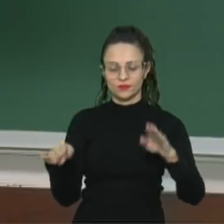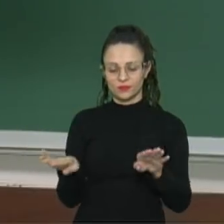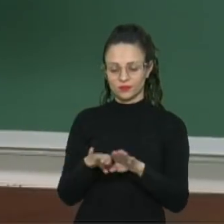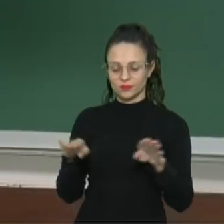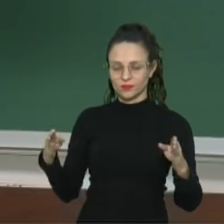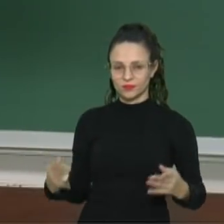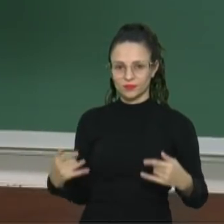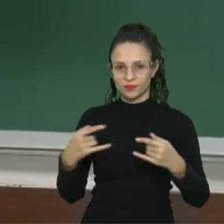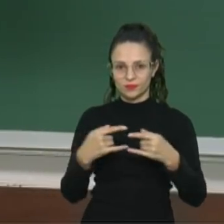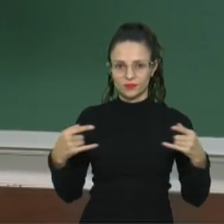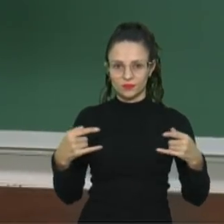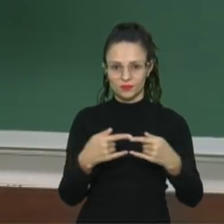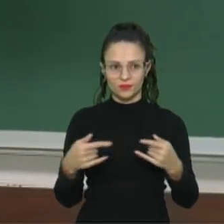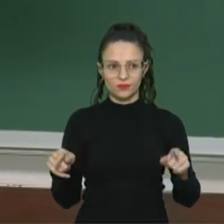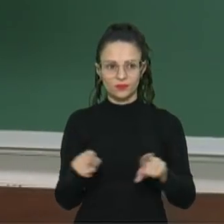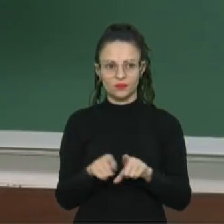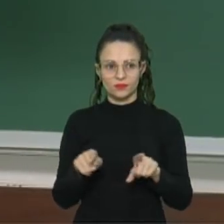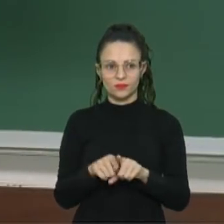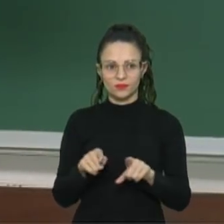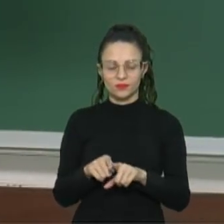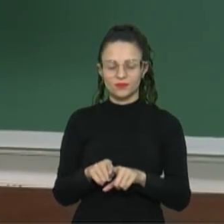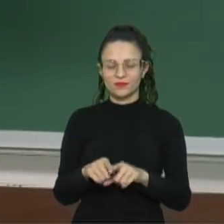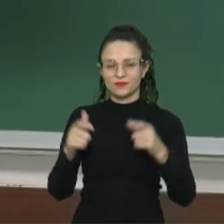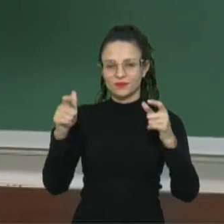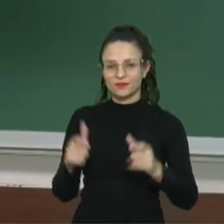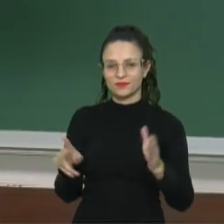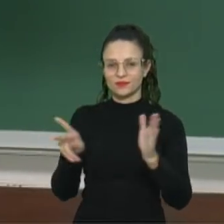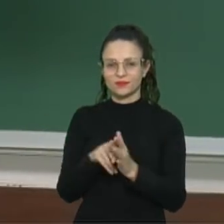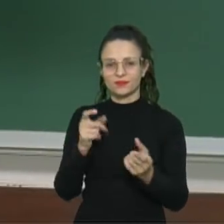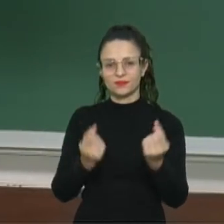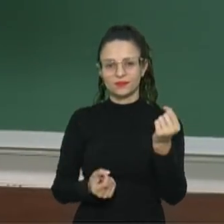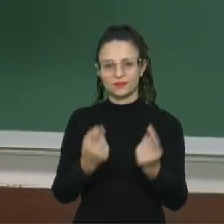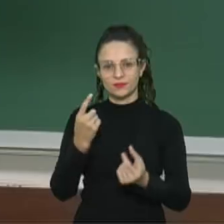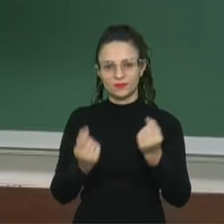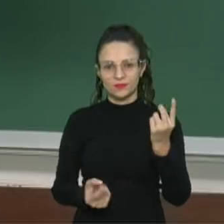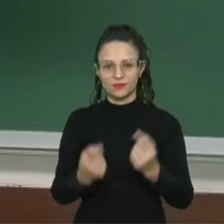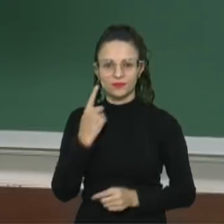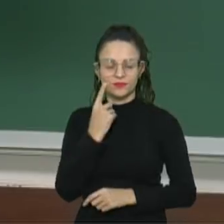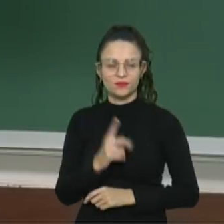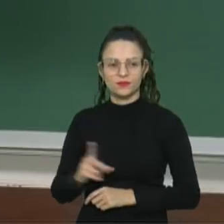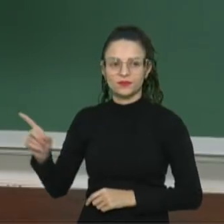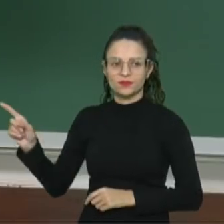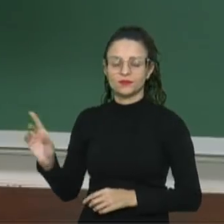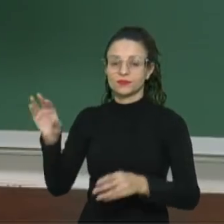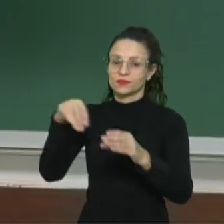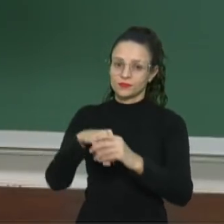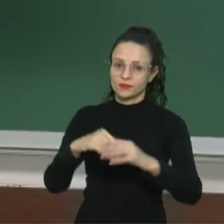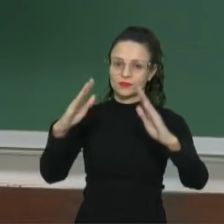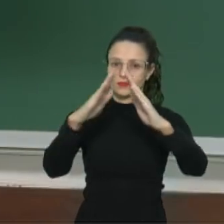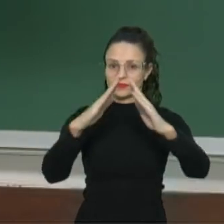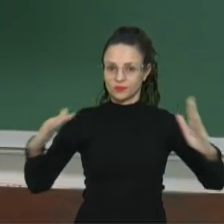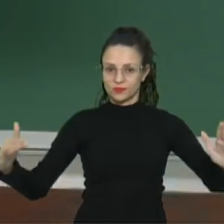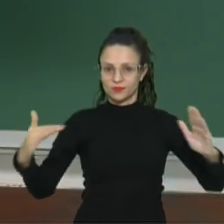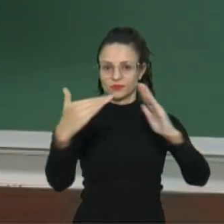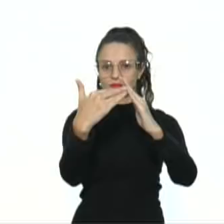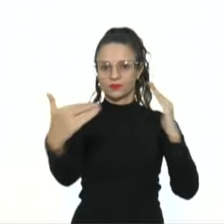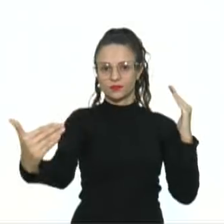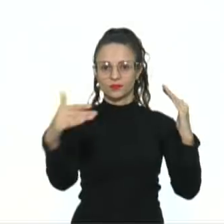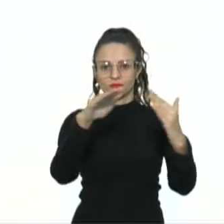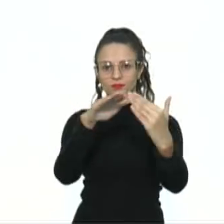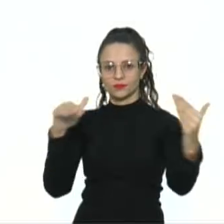bilheteria, né? Tem aqui o carrinho da pipoca já, bexigas, enfim. E lá dentro, na tenda, né,